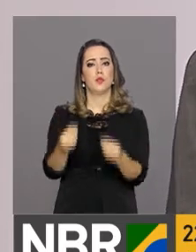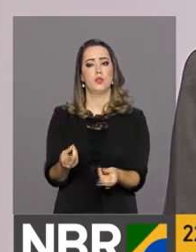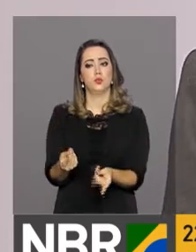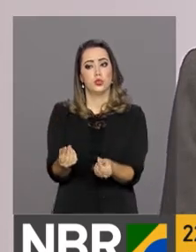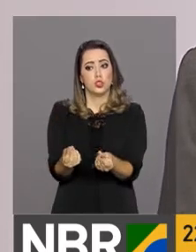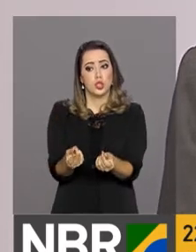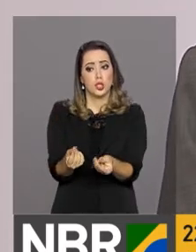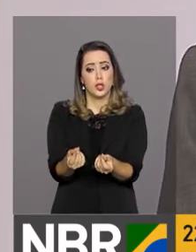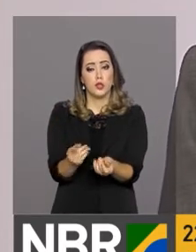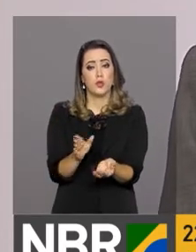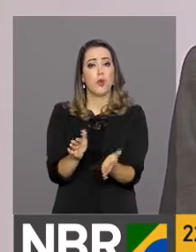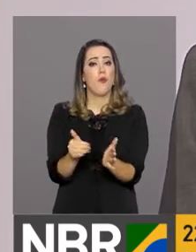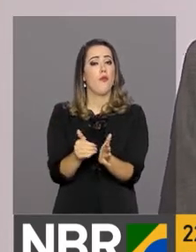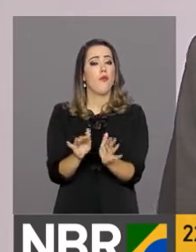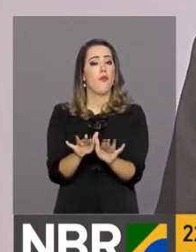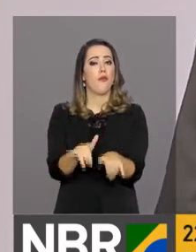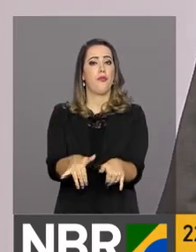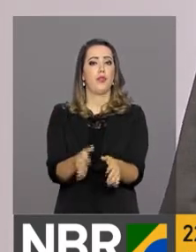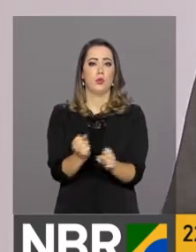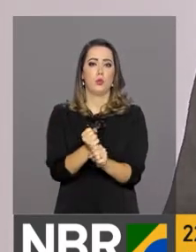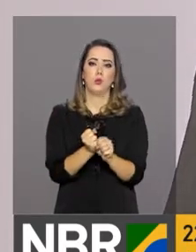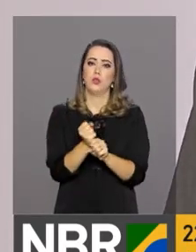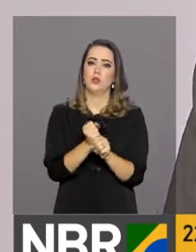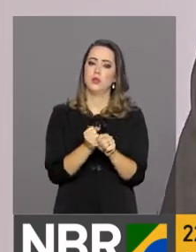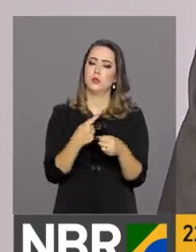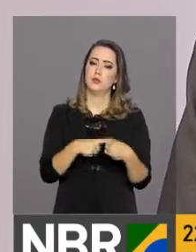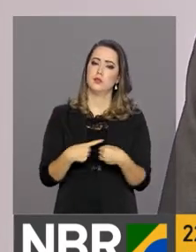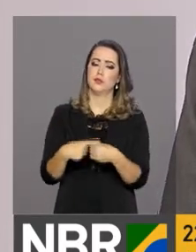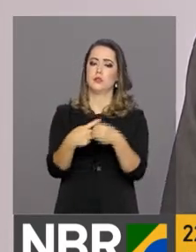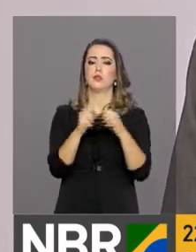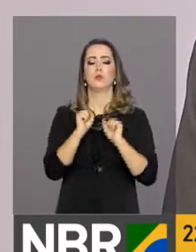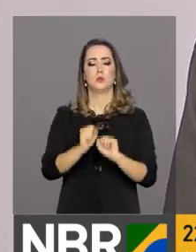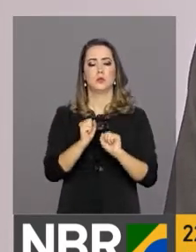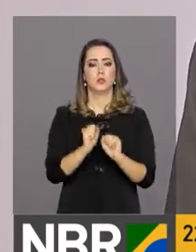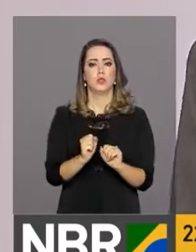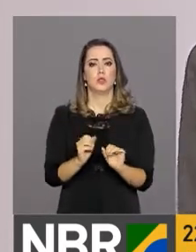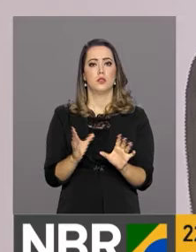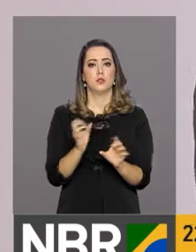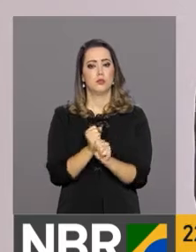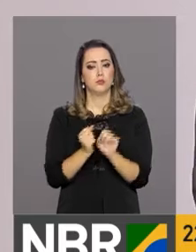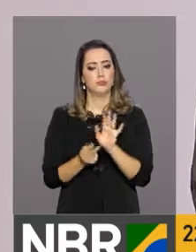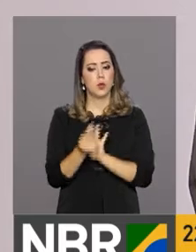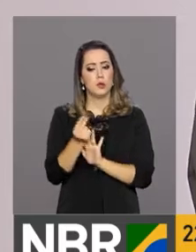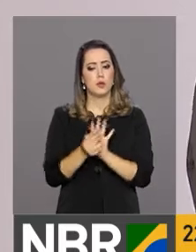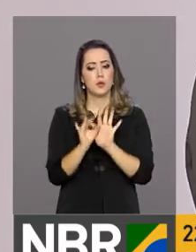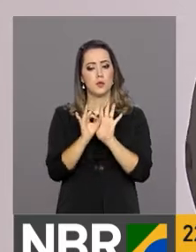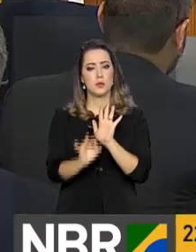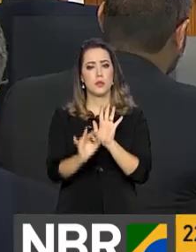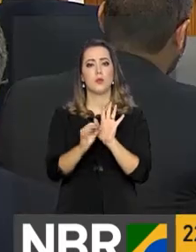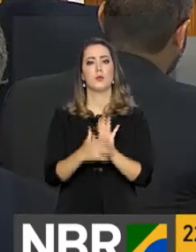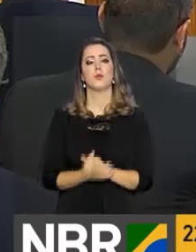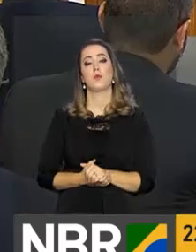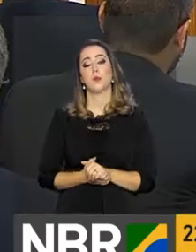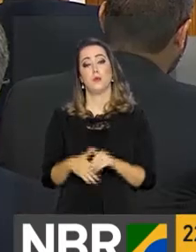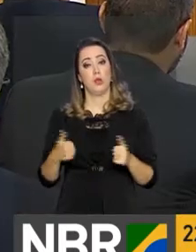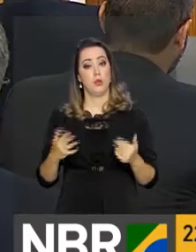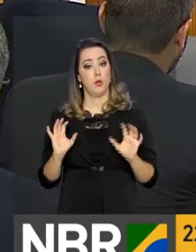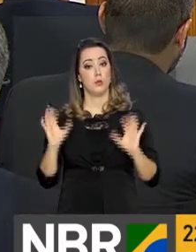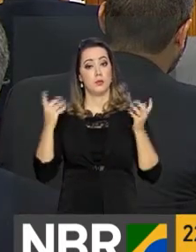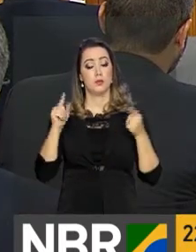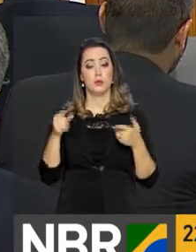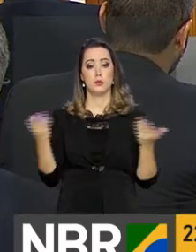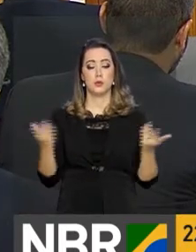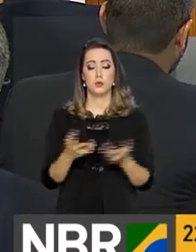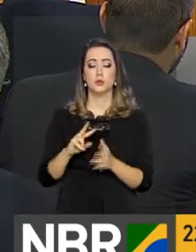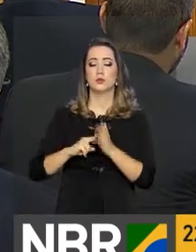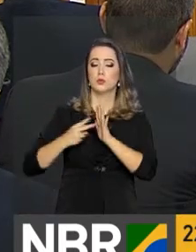ano para que os municípios pudessem fechar seus balanços então esta esta solenidade tem um significado